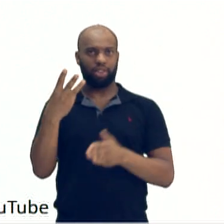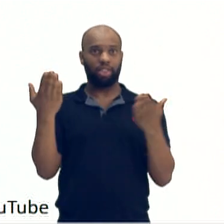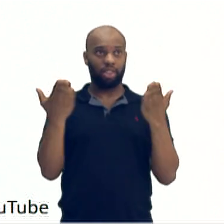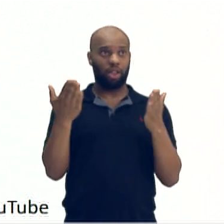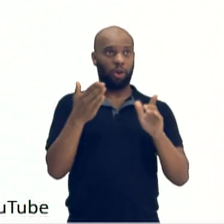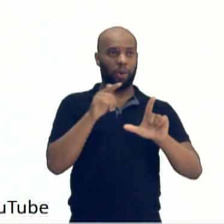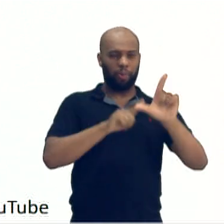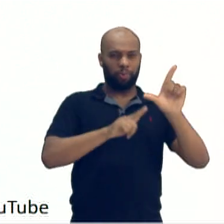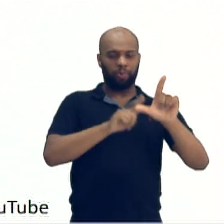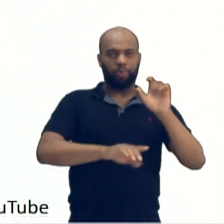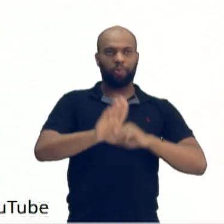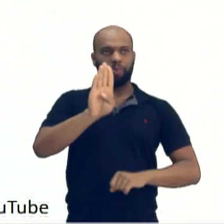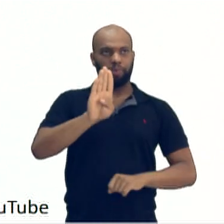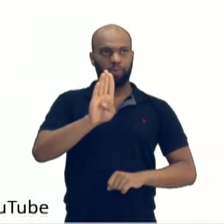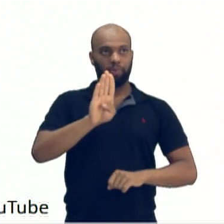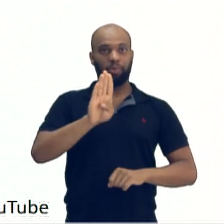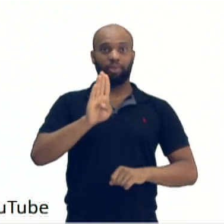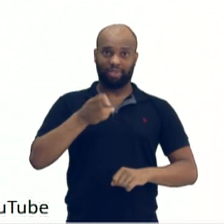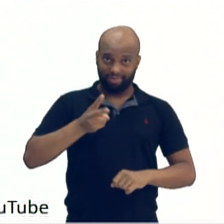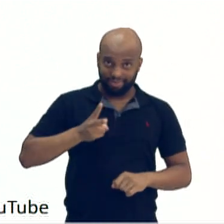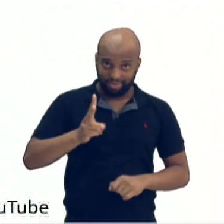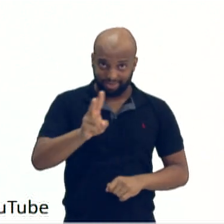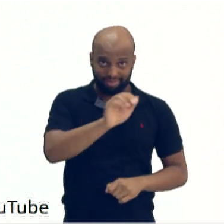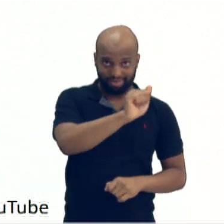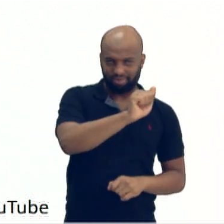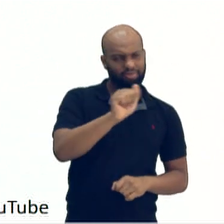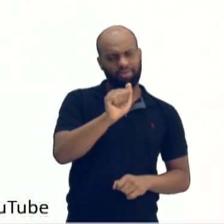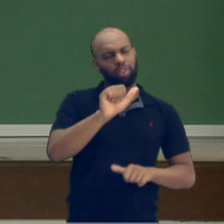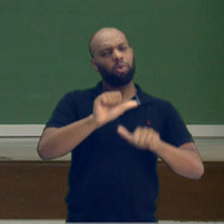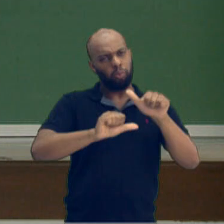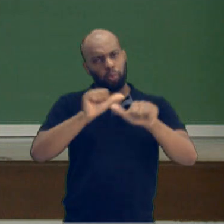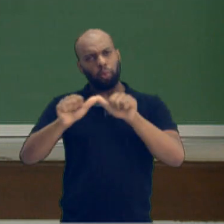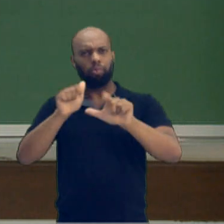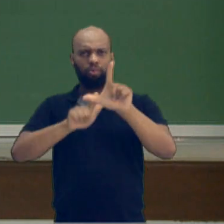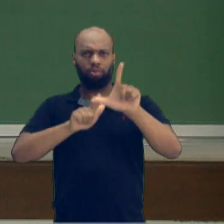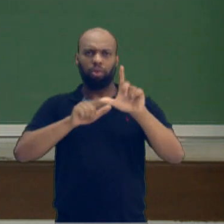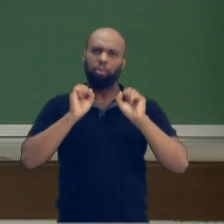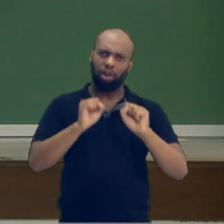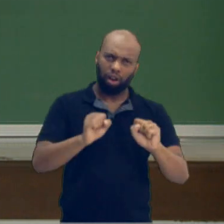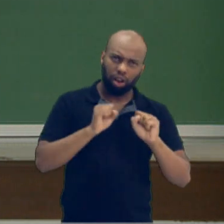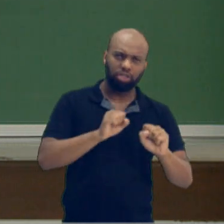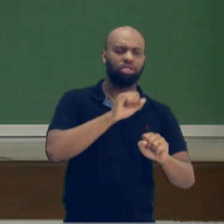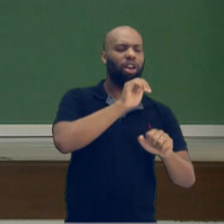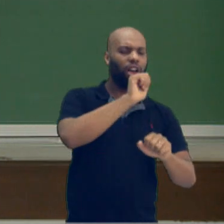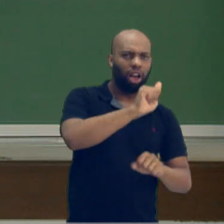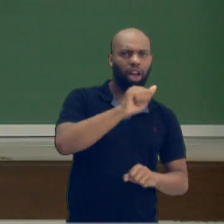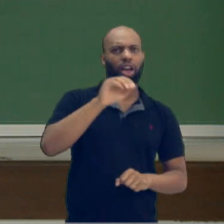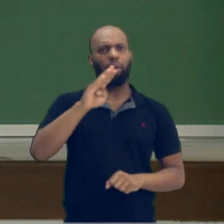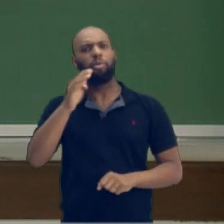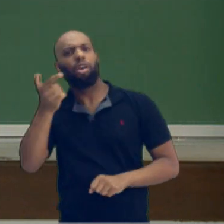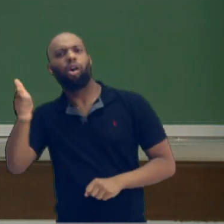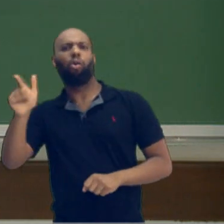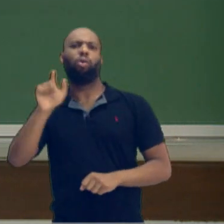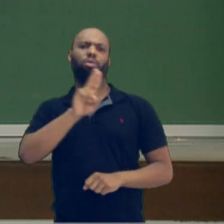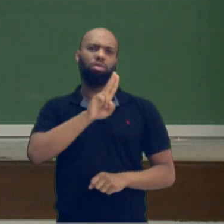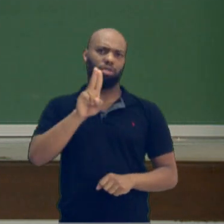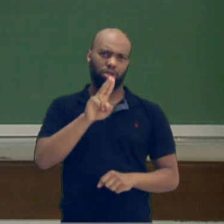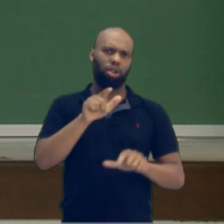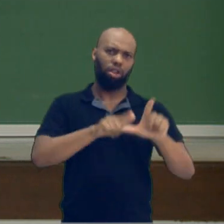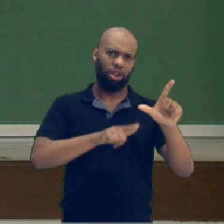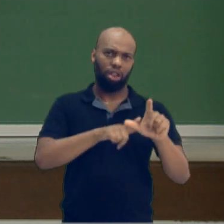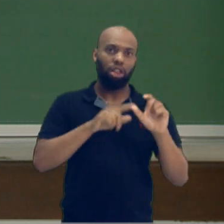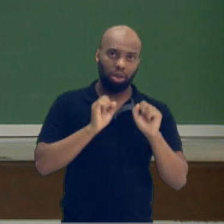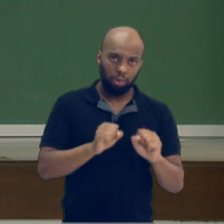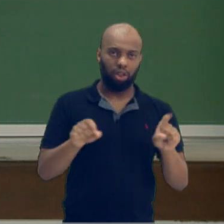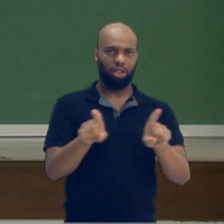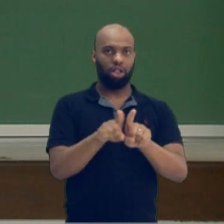matriz B. Lembra que eu falei que nem sempre vai ser matriz A, tá? Podem aparecer matrizes com outras referências,